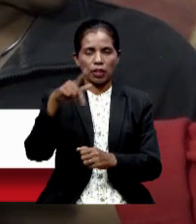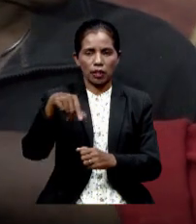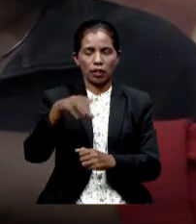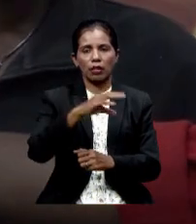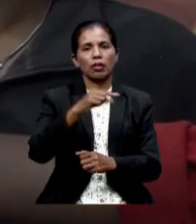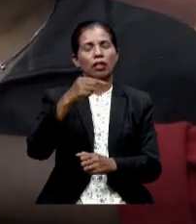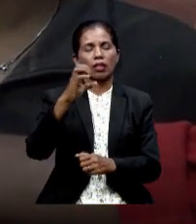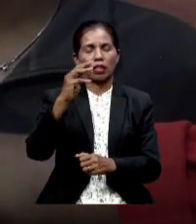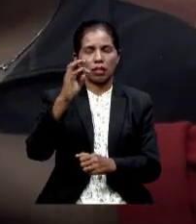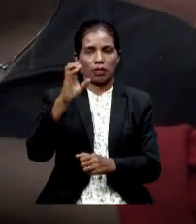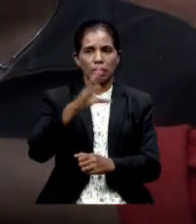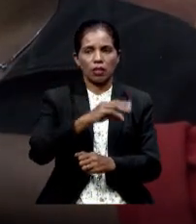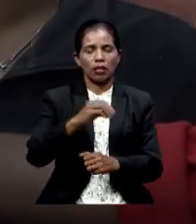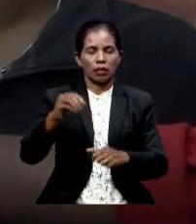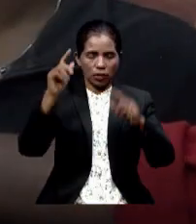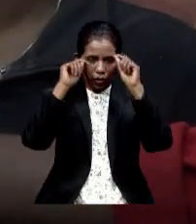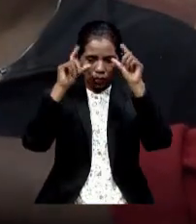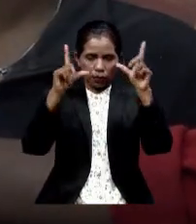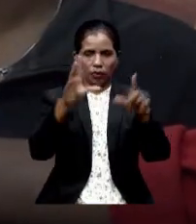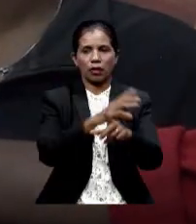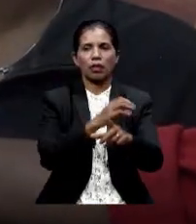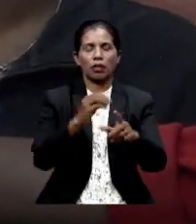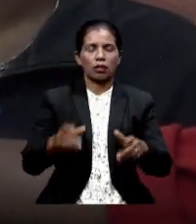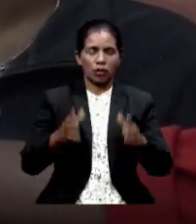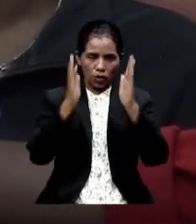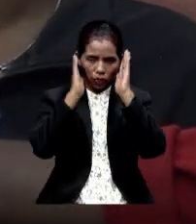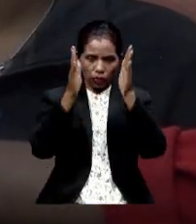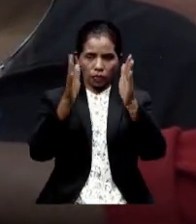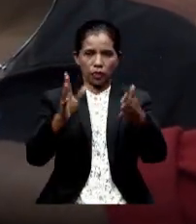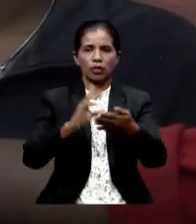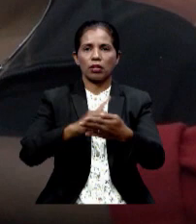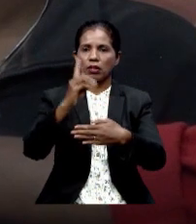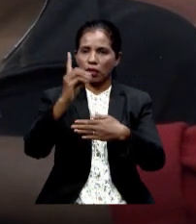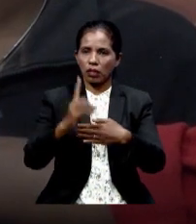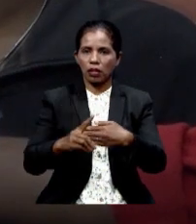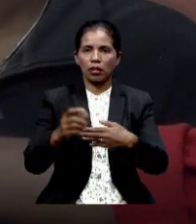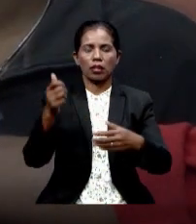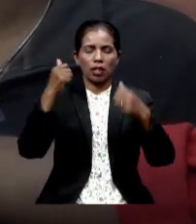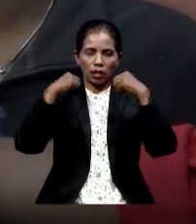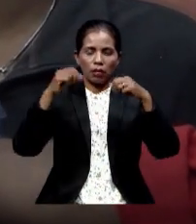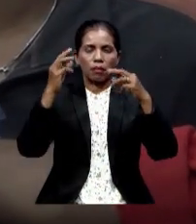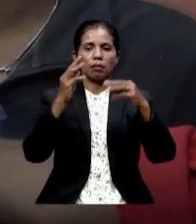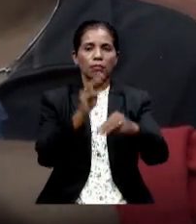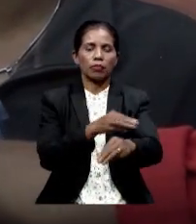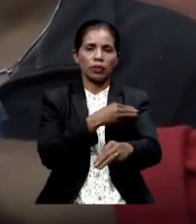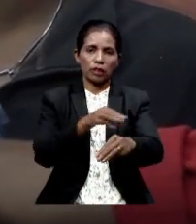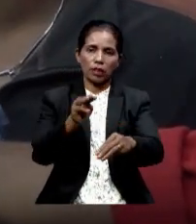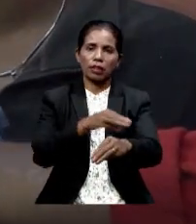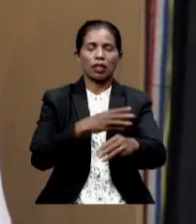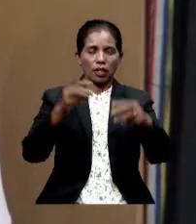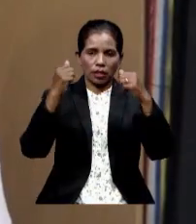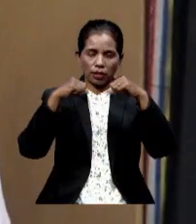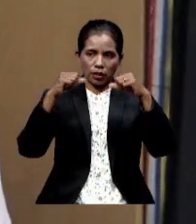Guiné-Bissau. E Timor-Leste? No Timor. No Nia Foca, para o desenvolvimento artístico, musical e a nação